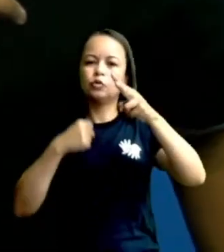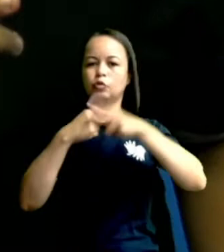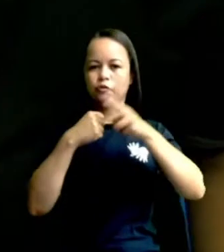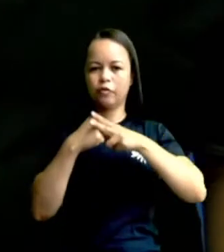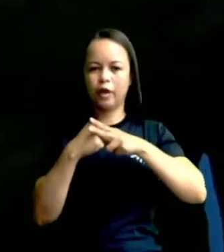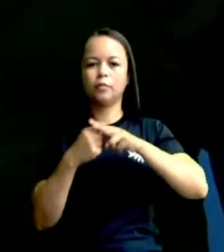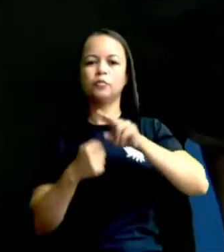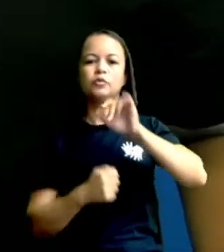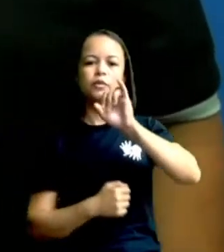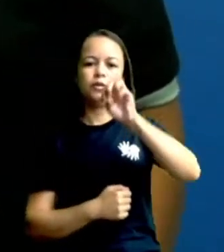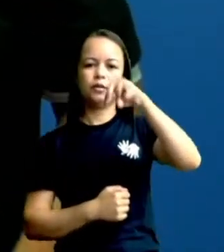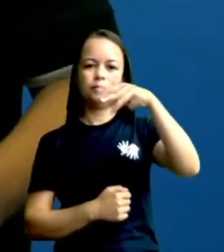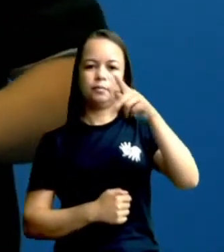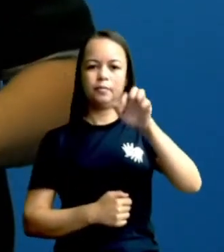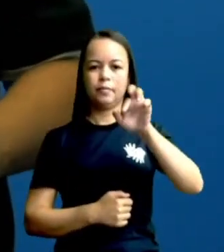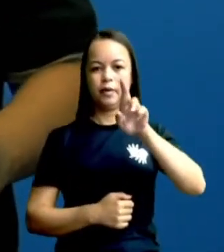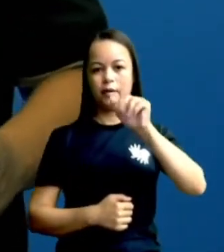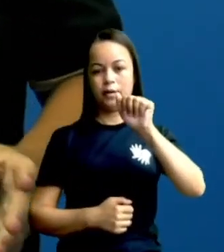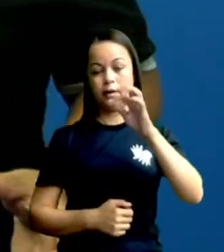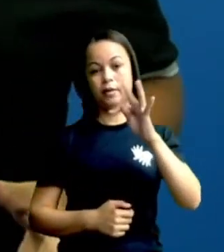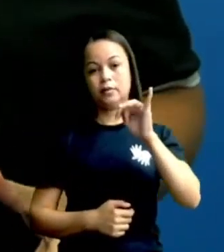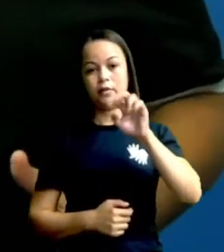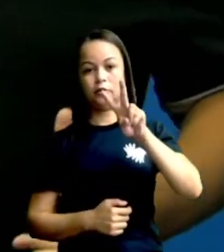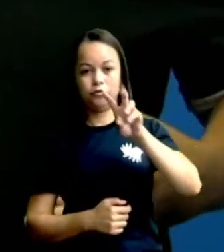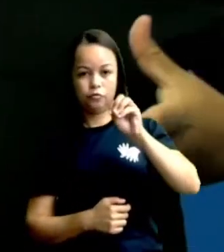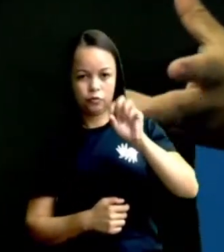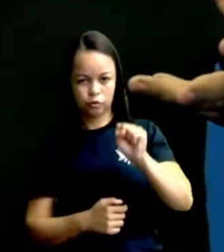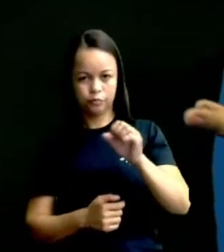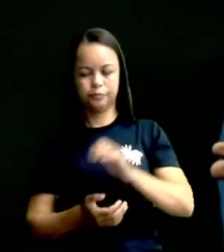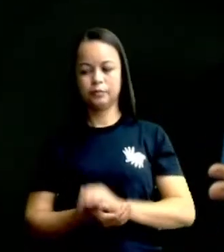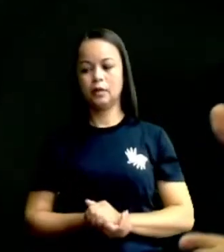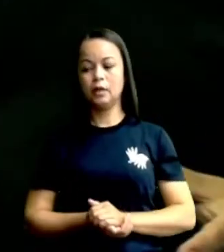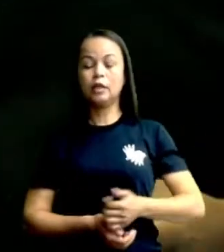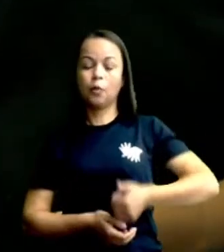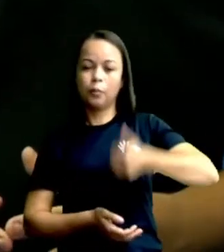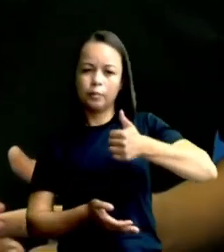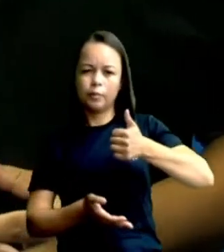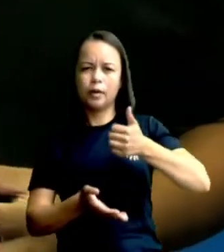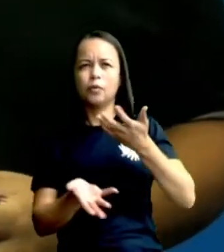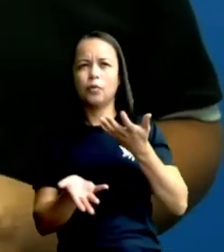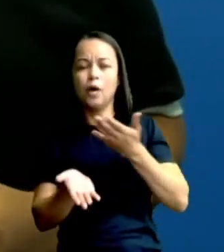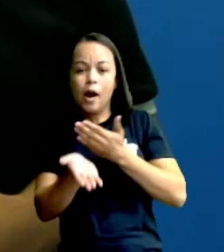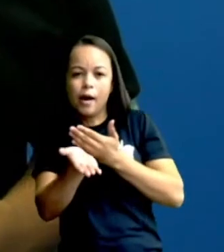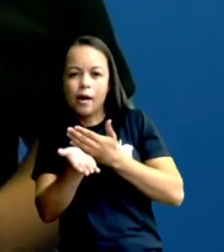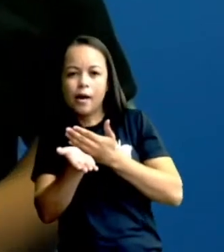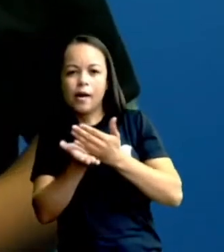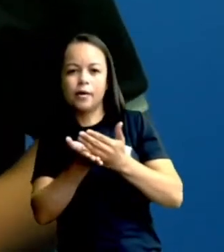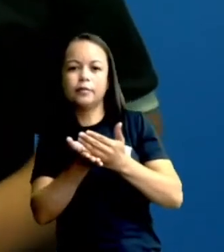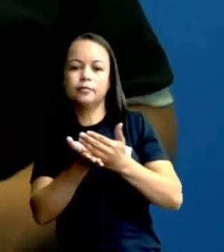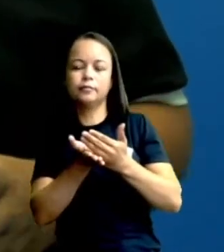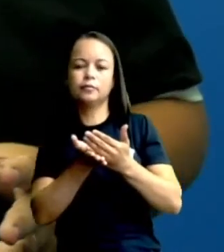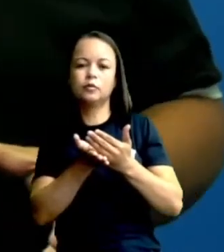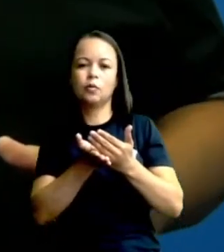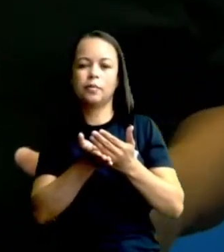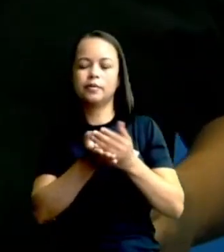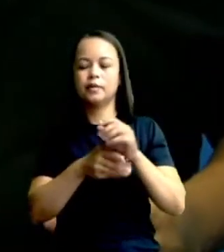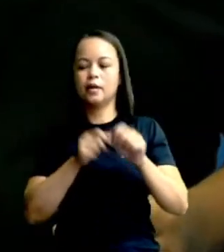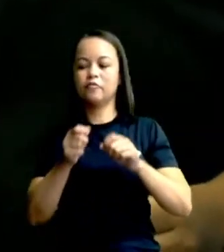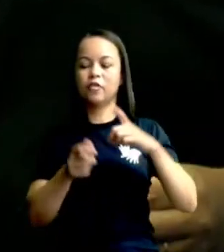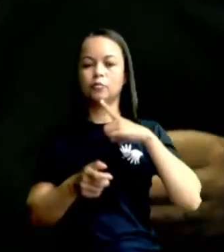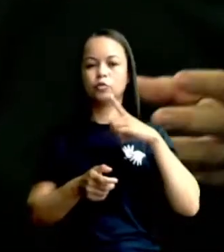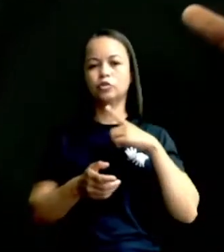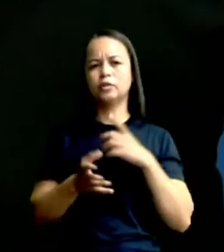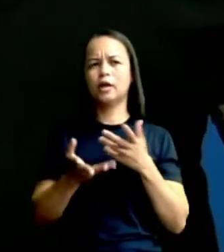aula? Vem comigo. Primeiramente, antes da gente começar a entrar em nosso assunto, vamos